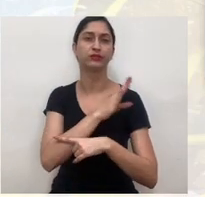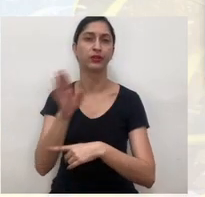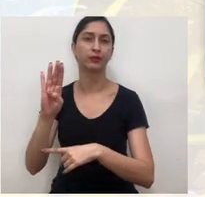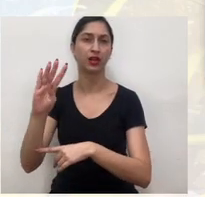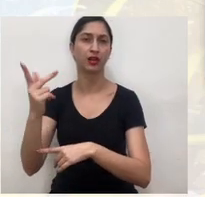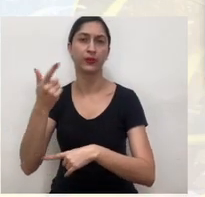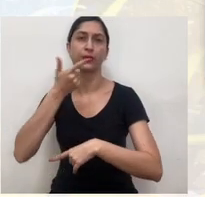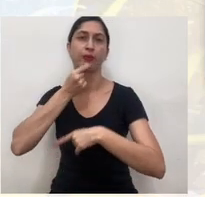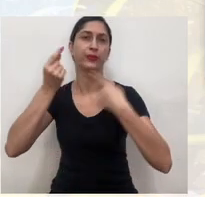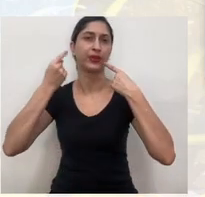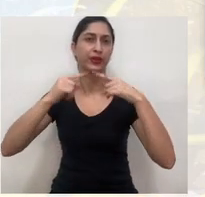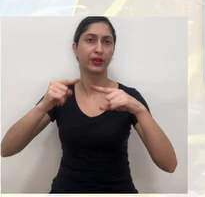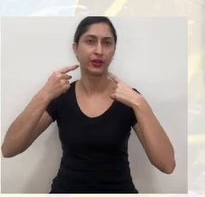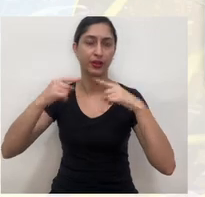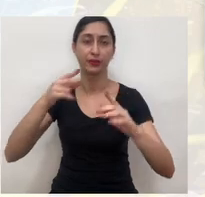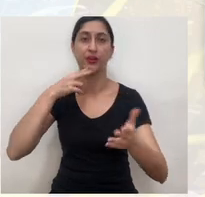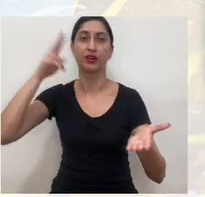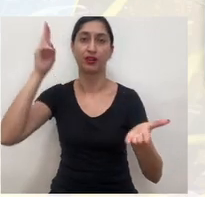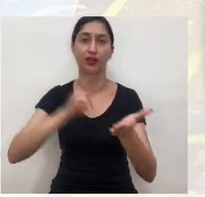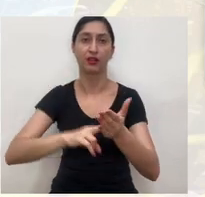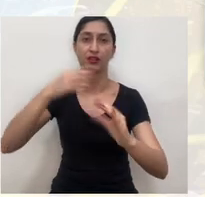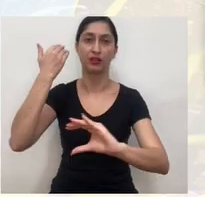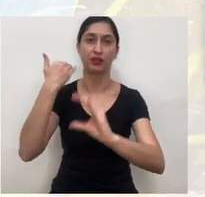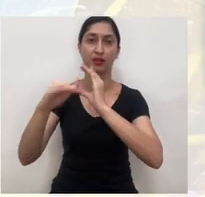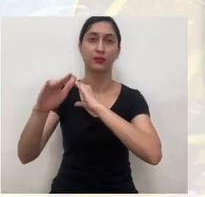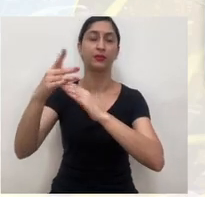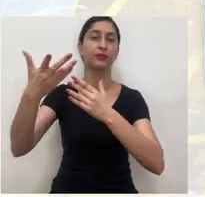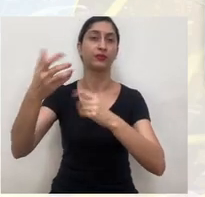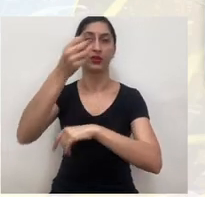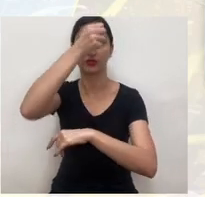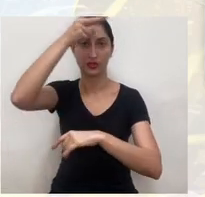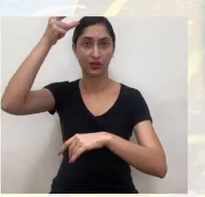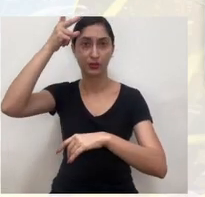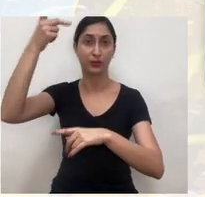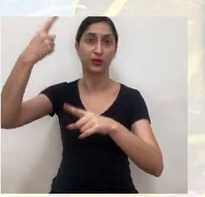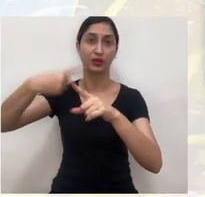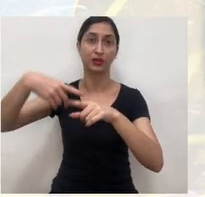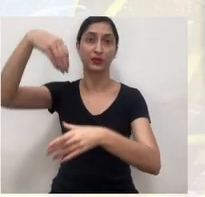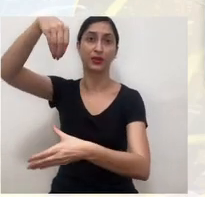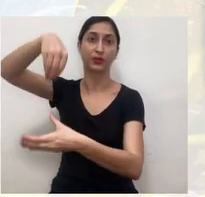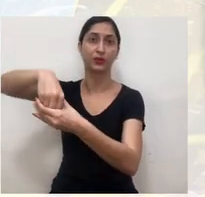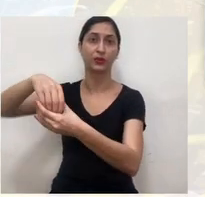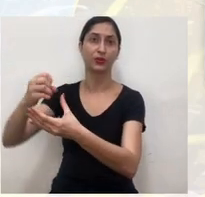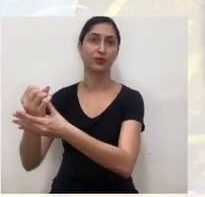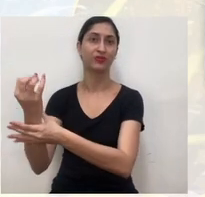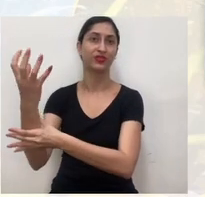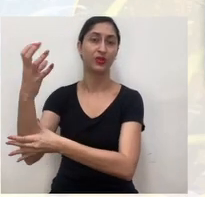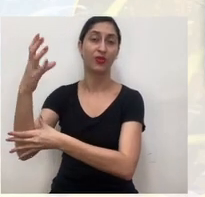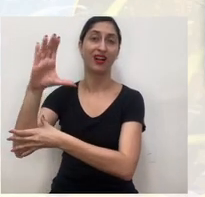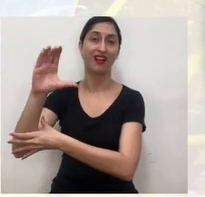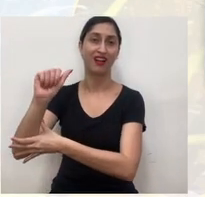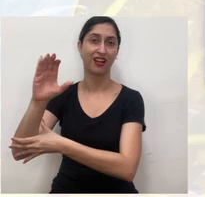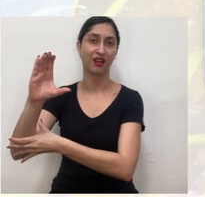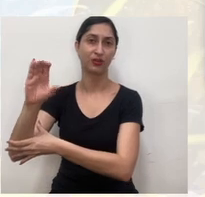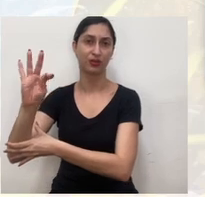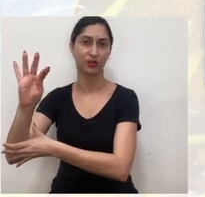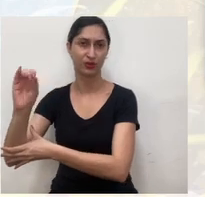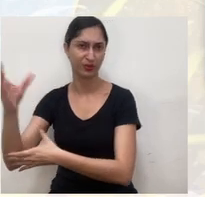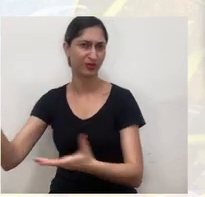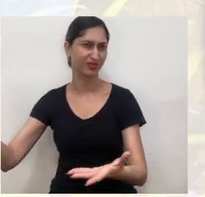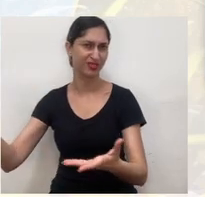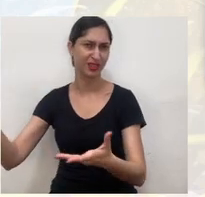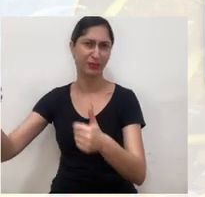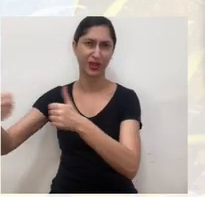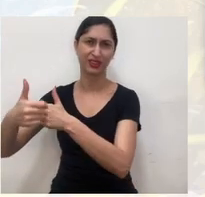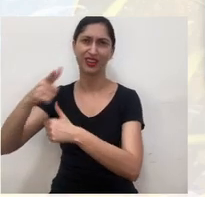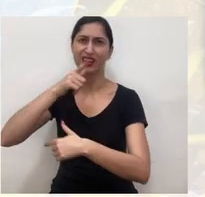reclamava, escrevia carta para a prefeitura, porque plantaram cactos na beira d'água. Ora, Burle Marx não ia plantar um cactus, que é